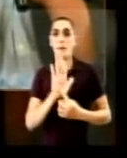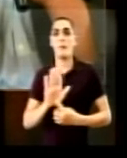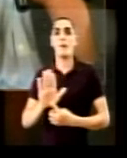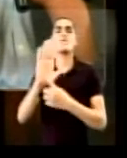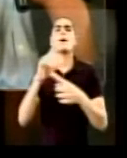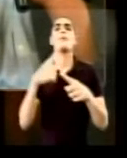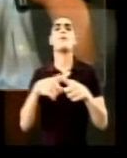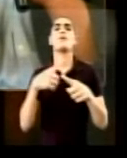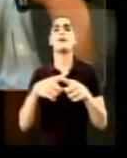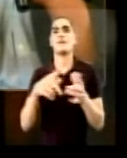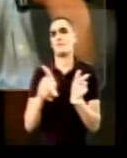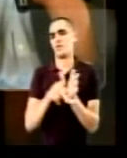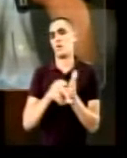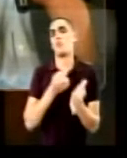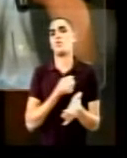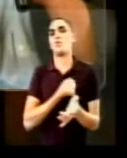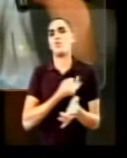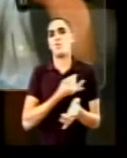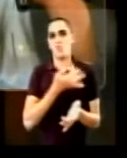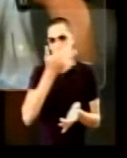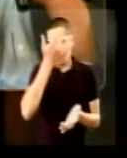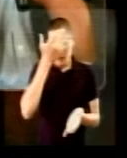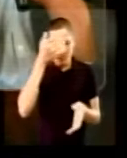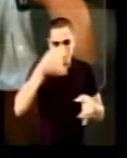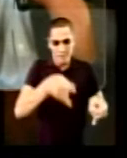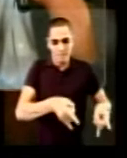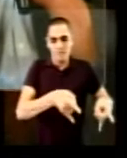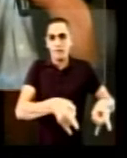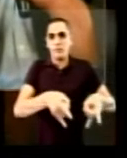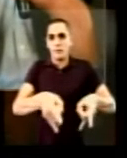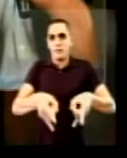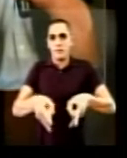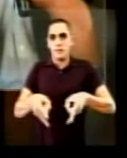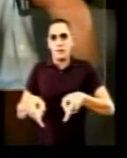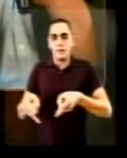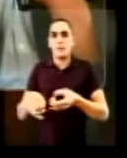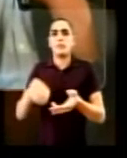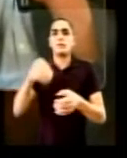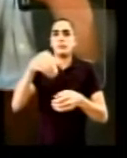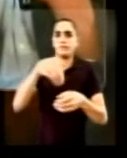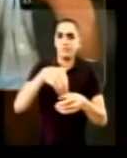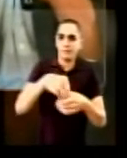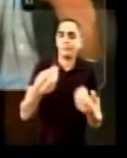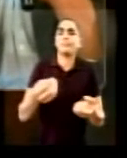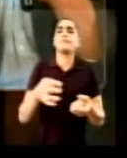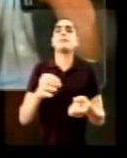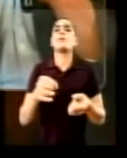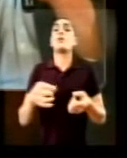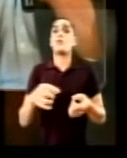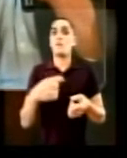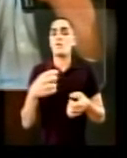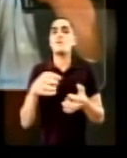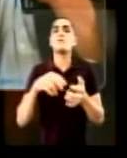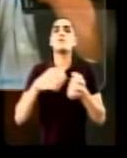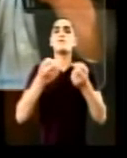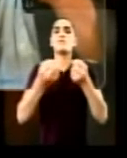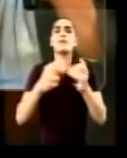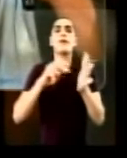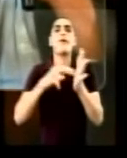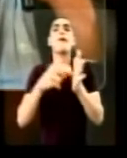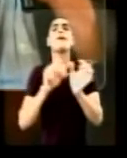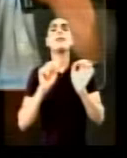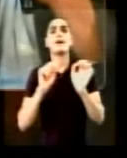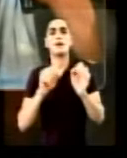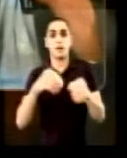nós abrimos só São José do Rio Preto, a cidade de São José do Rio Preto, o